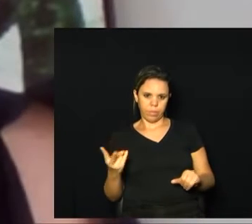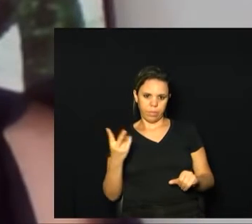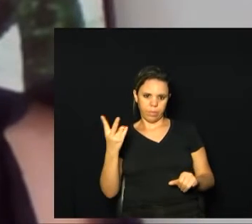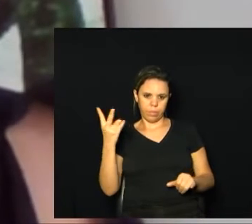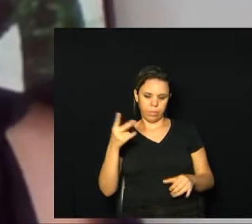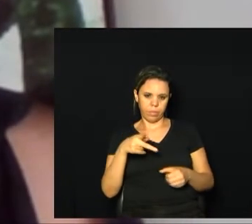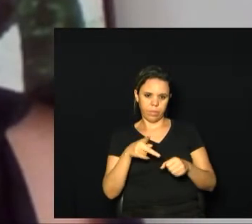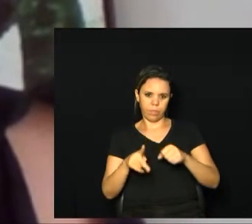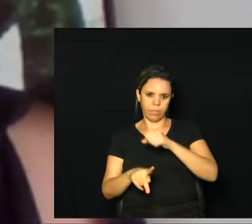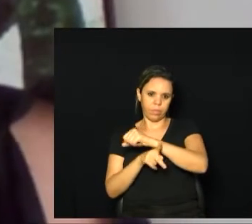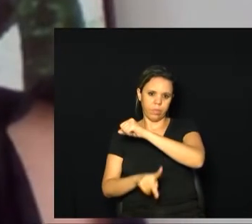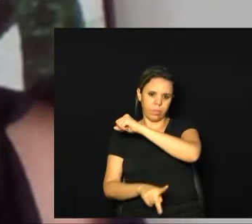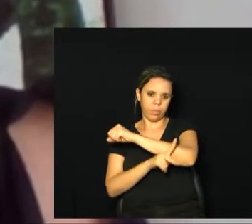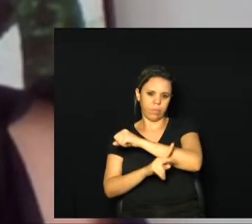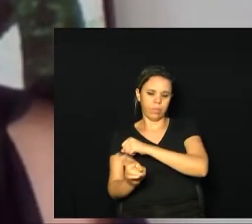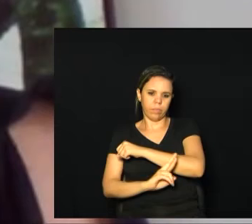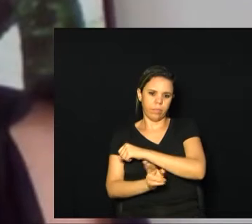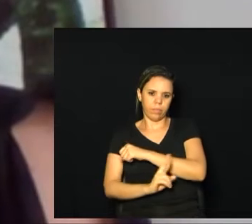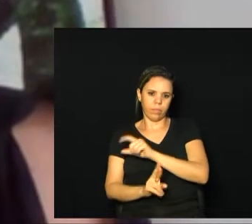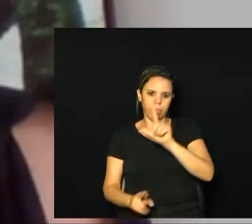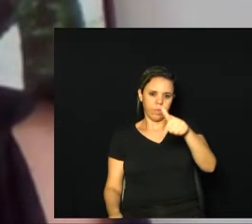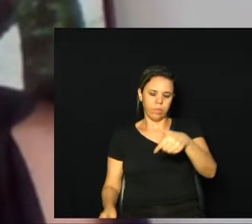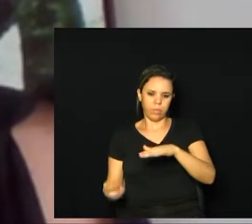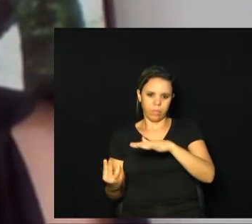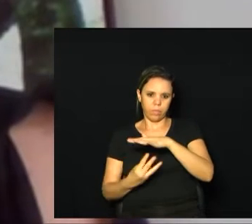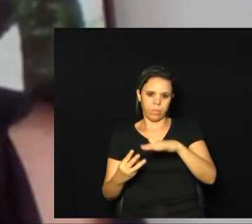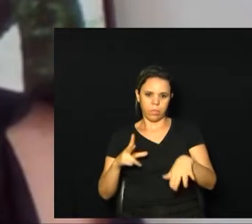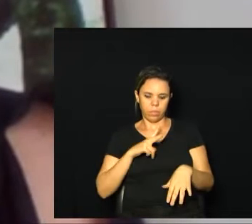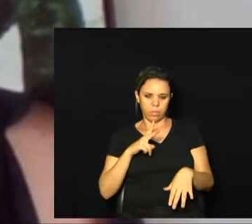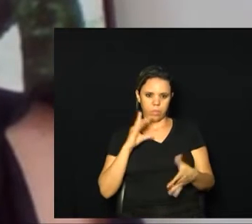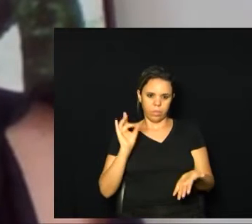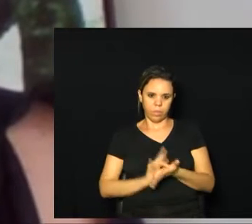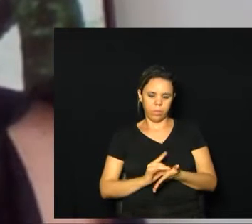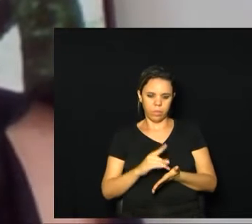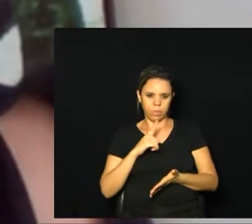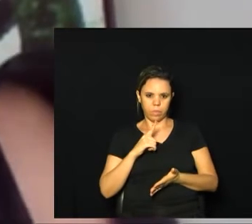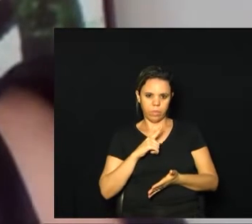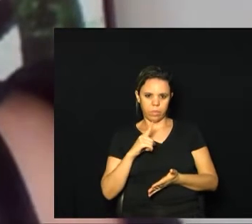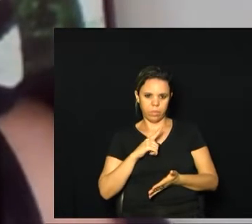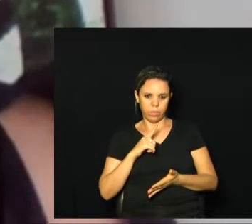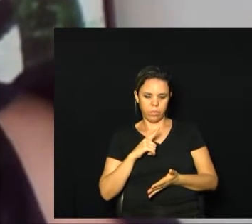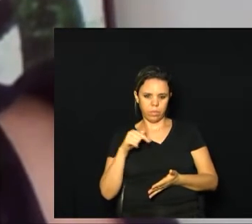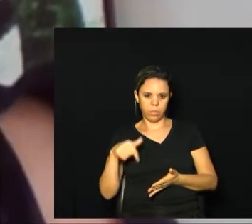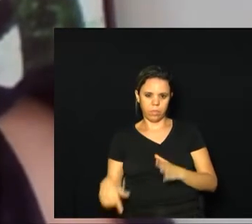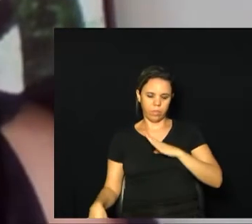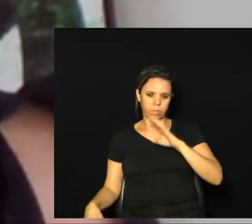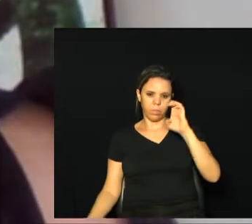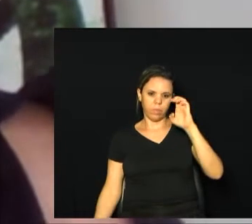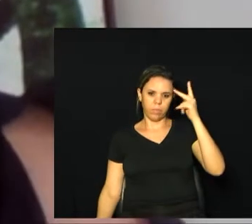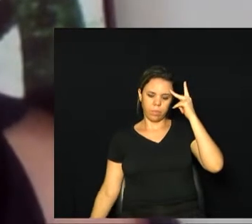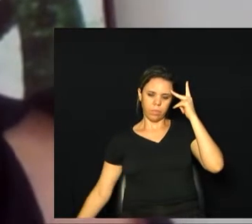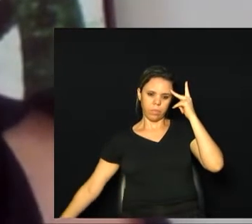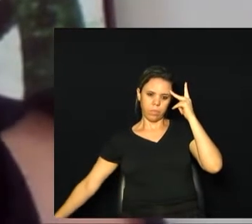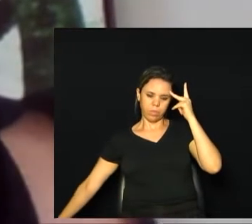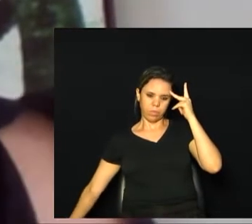do pedágio nas rodovias. Mas após a privatização das rodovias, de fato, a gente passou a ter, pelo menos aqui no estado de São Paulo,